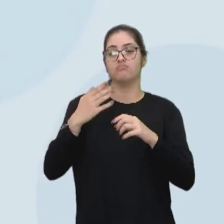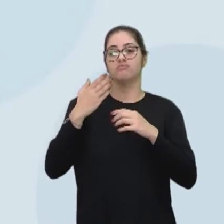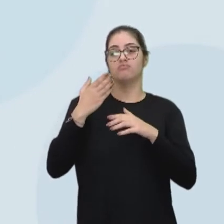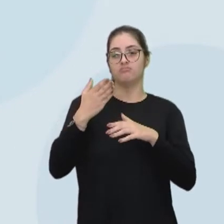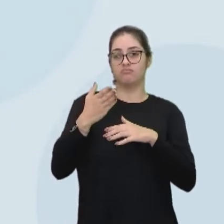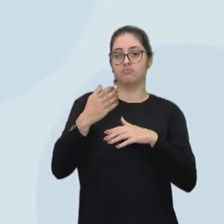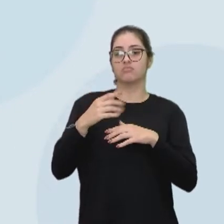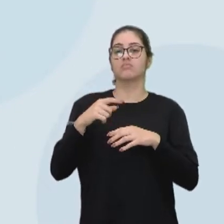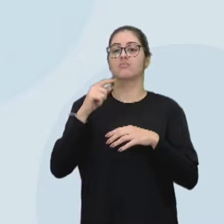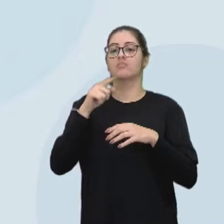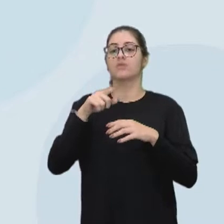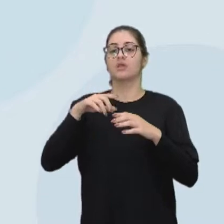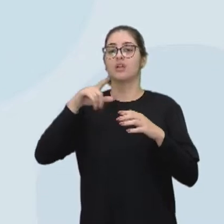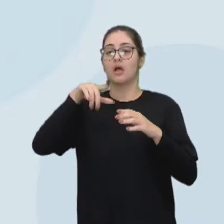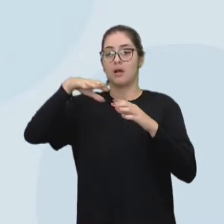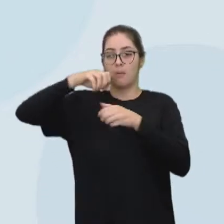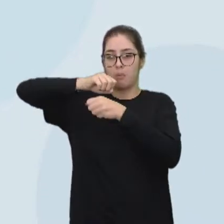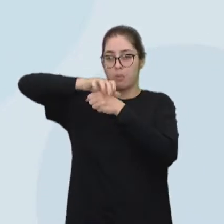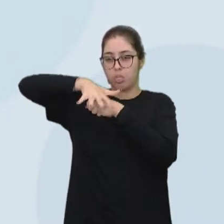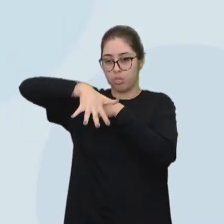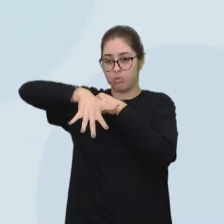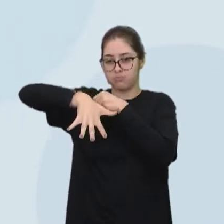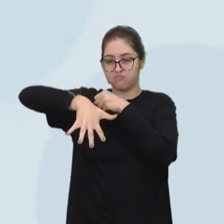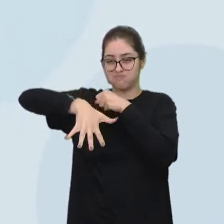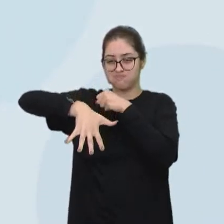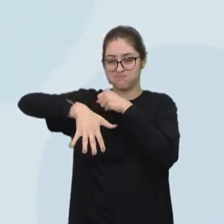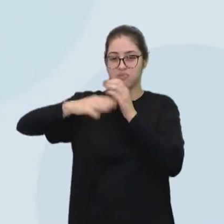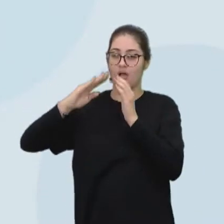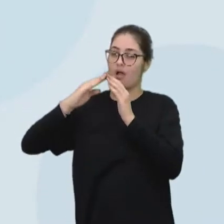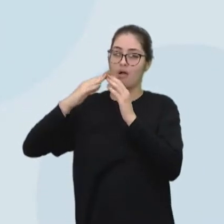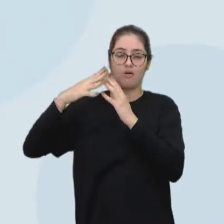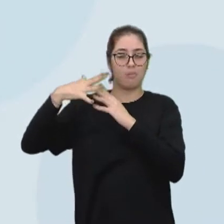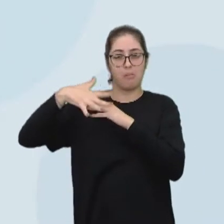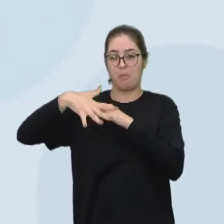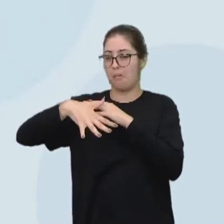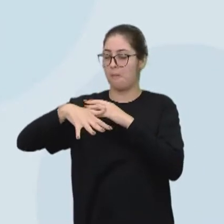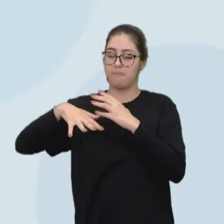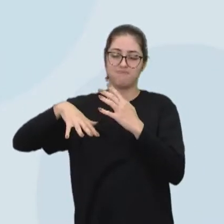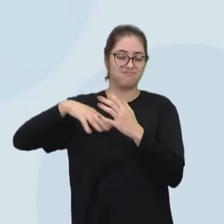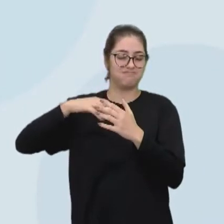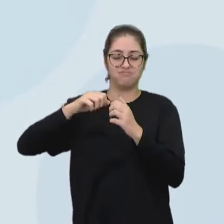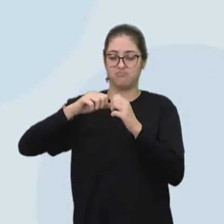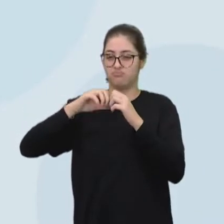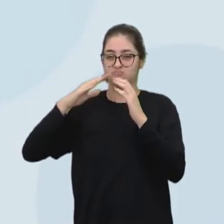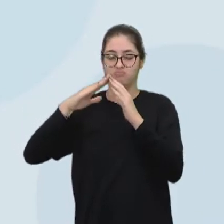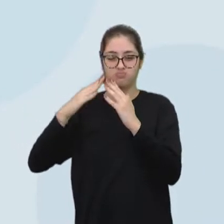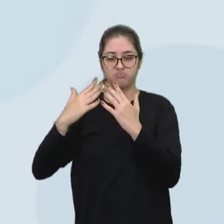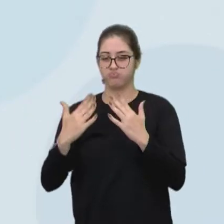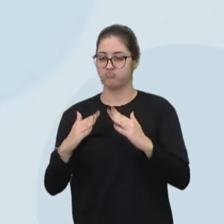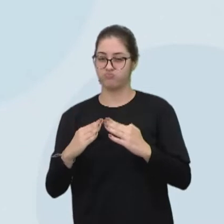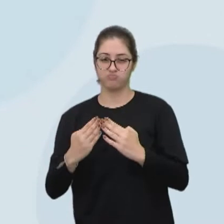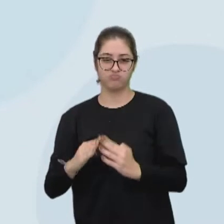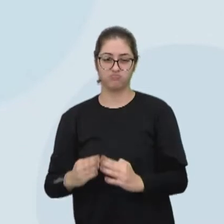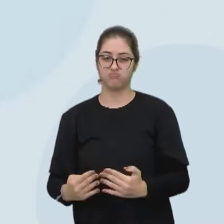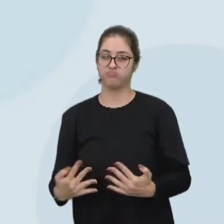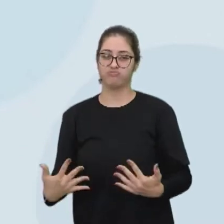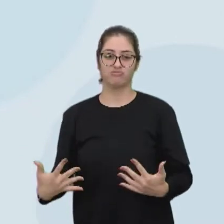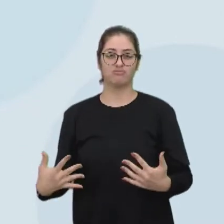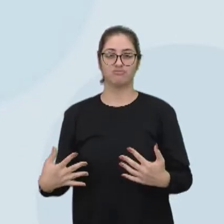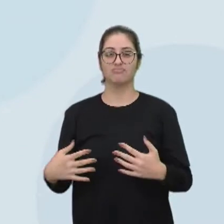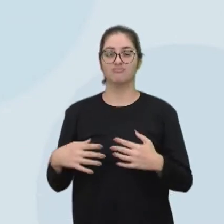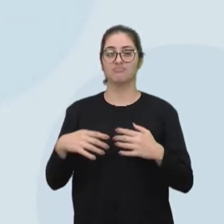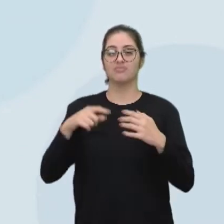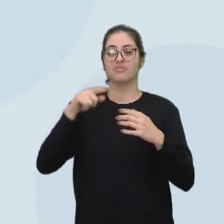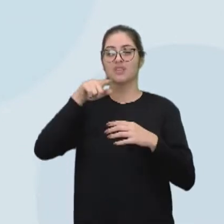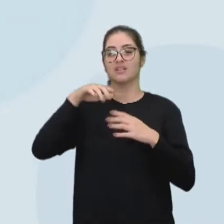causa das barragens, né, o bairro aí totalmente, né, destruído aí após o desastre aí que nós